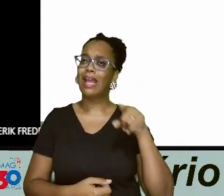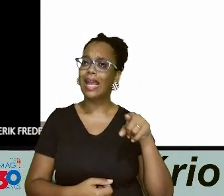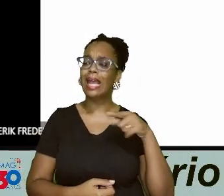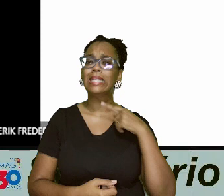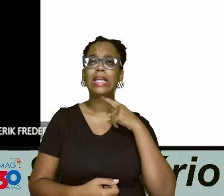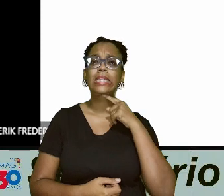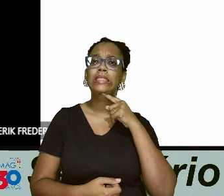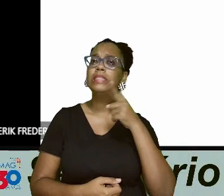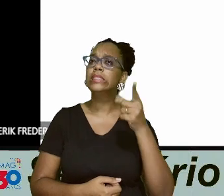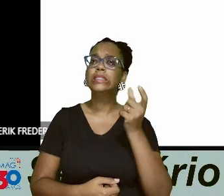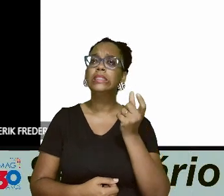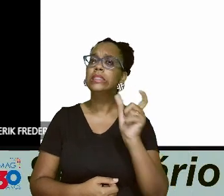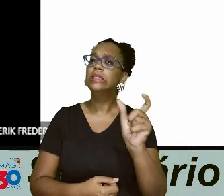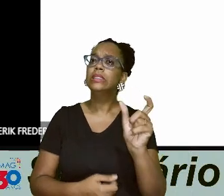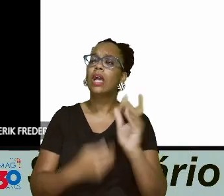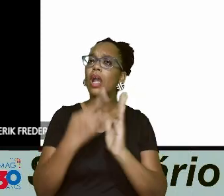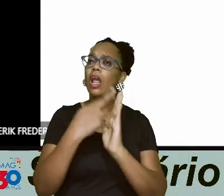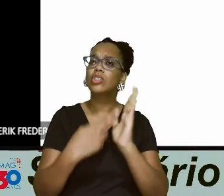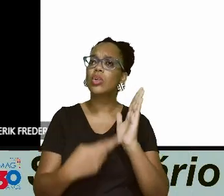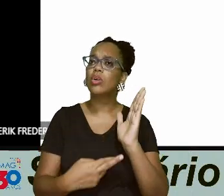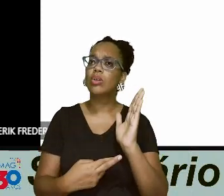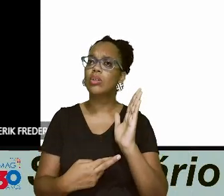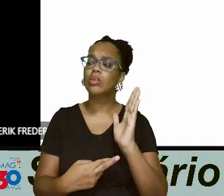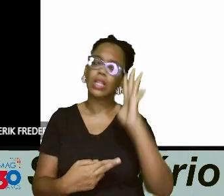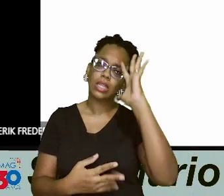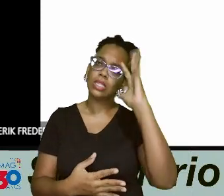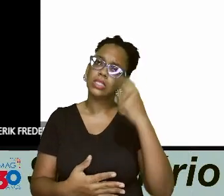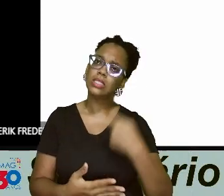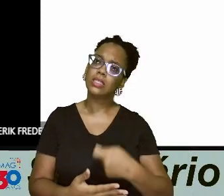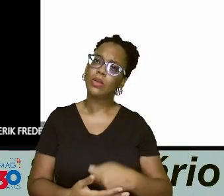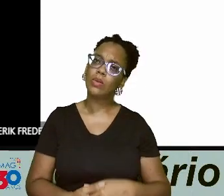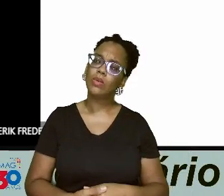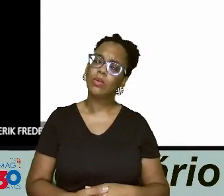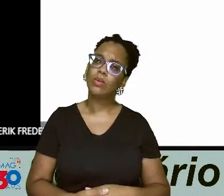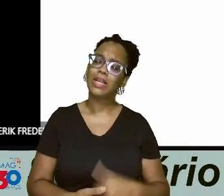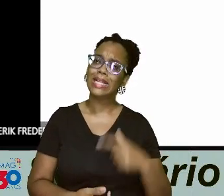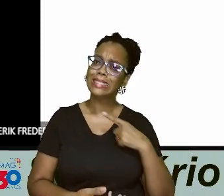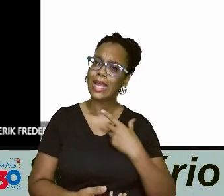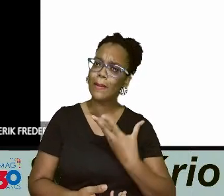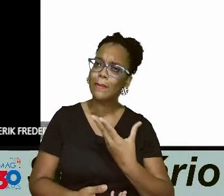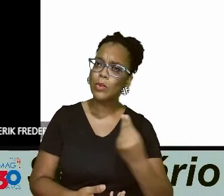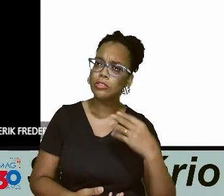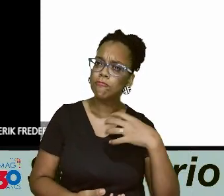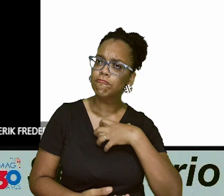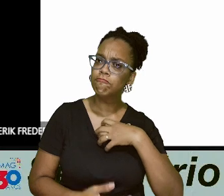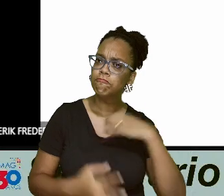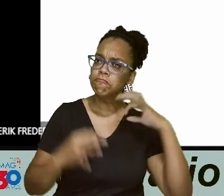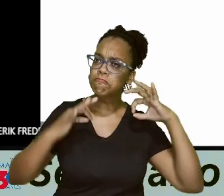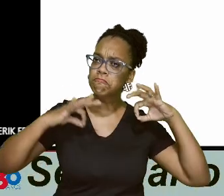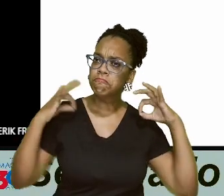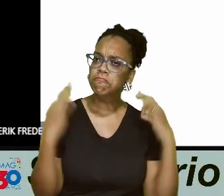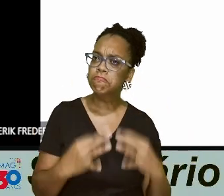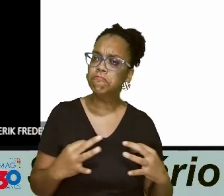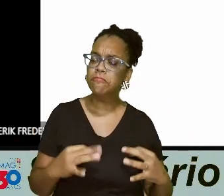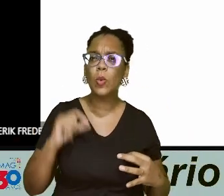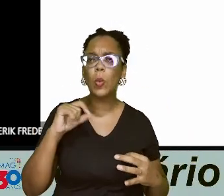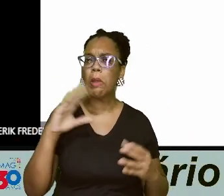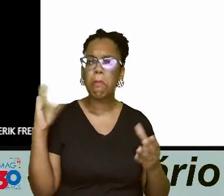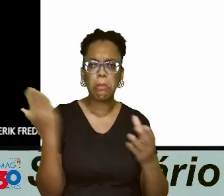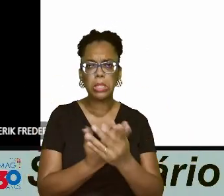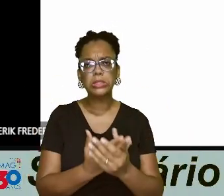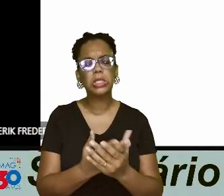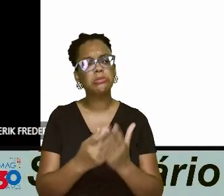dos relatórios das decisões. Havia tanta certeza, né, de que o processo estava